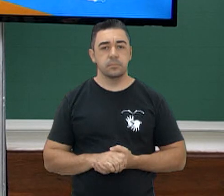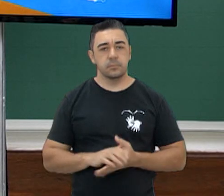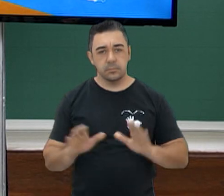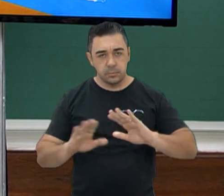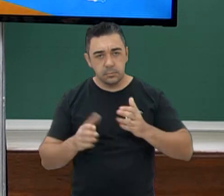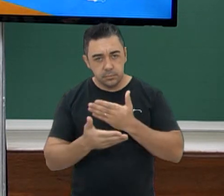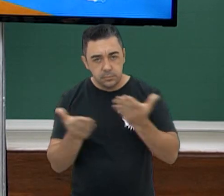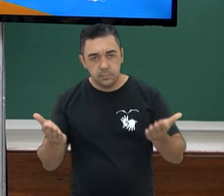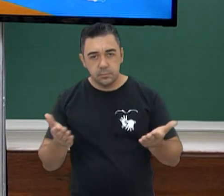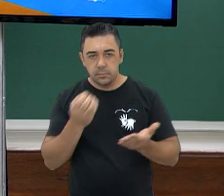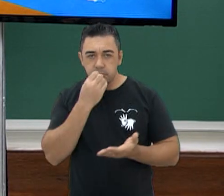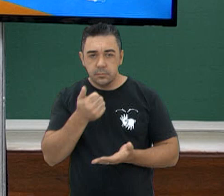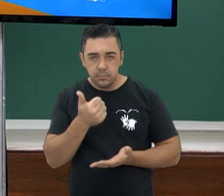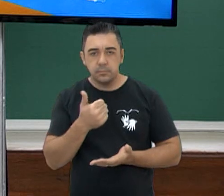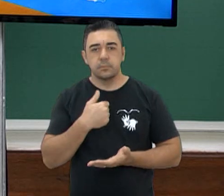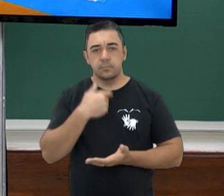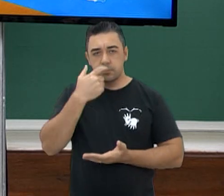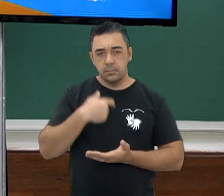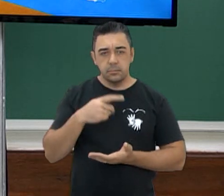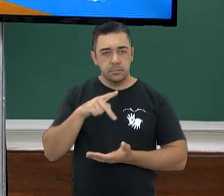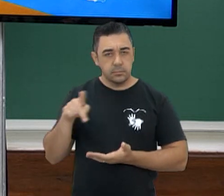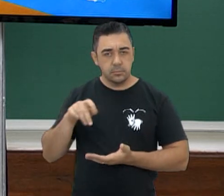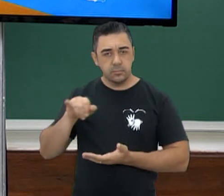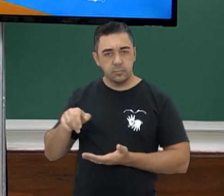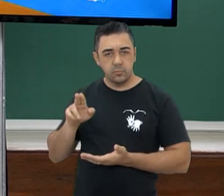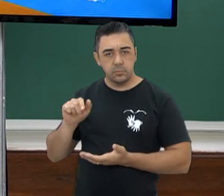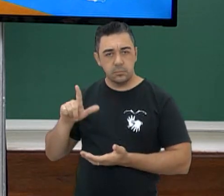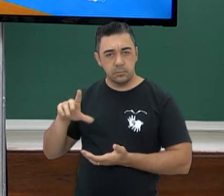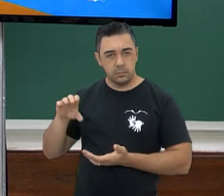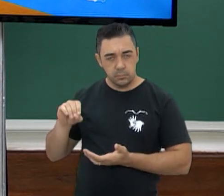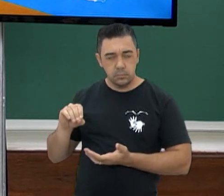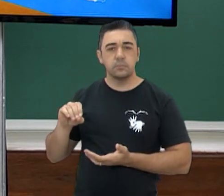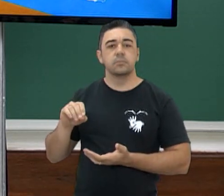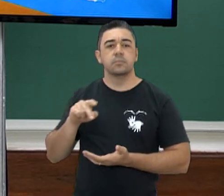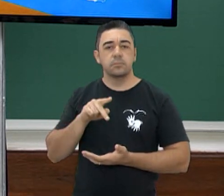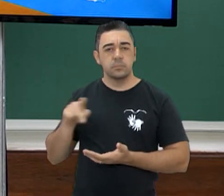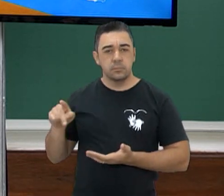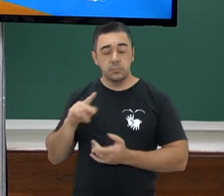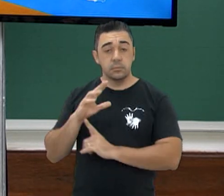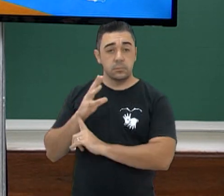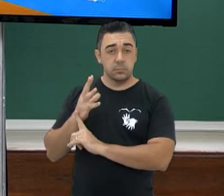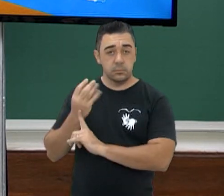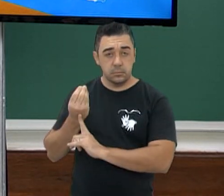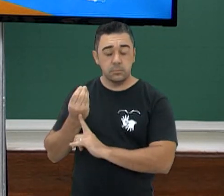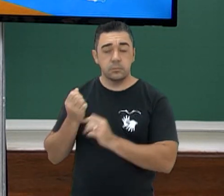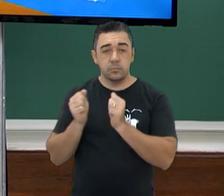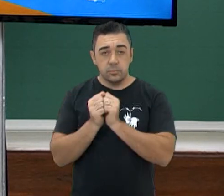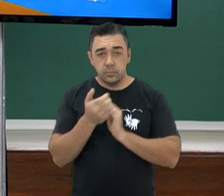Olá pessoal, tudo bem? Eu sou o professor Juliano, professor de arte. Vou acompanhar vocês a partir de agora.